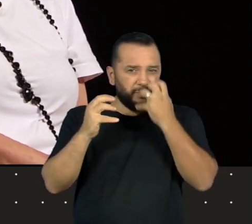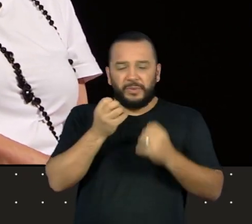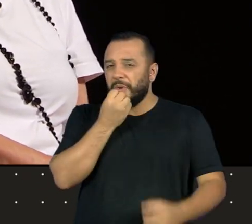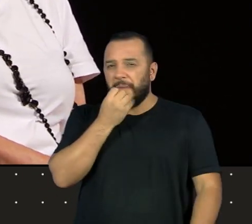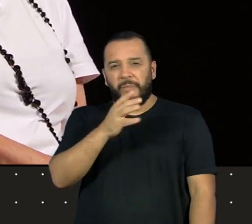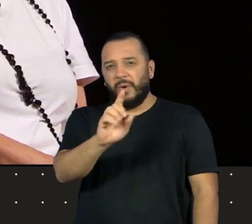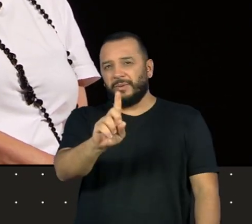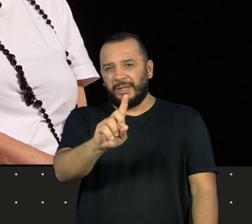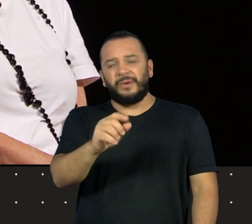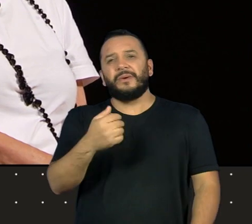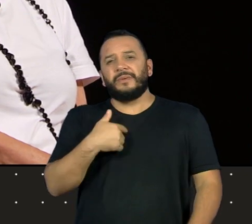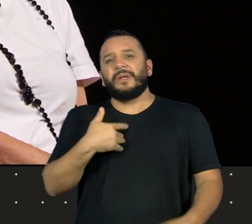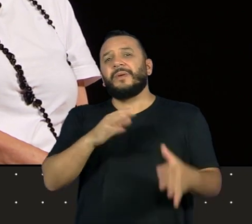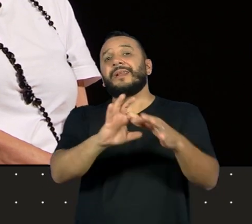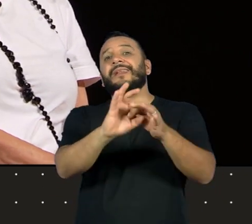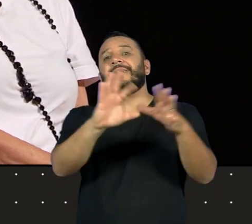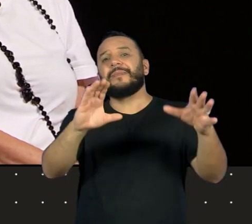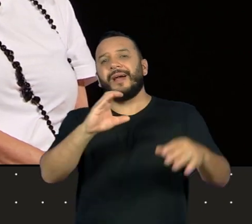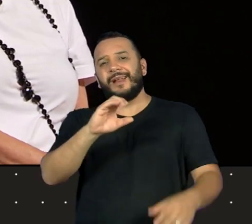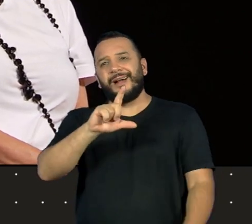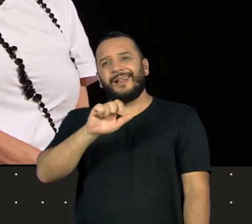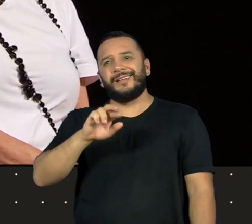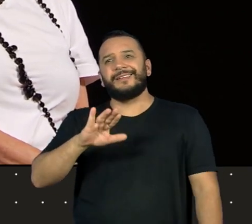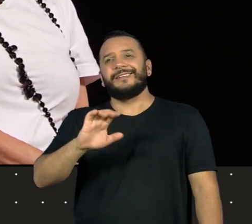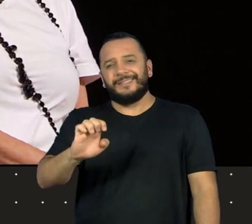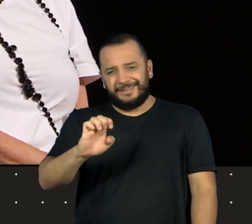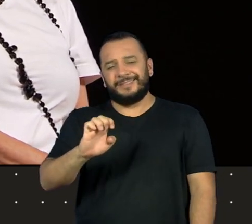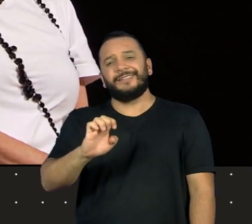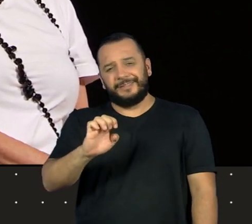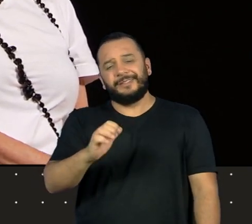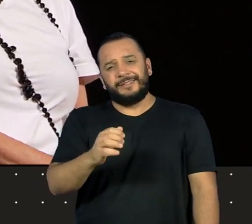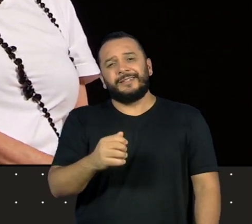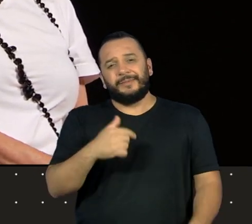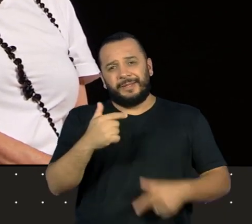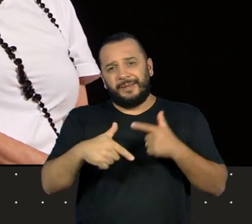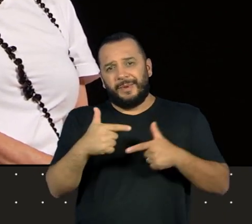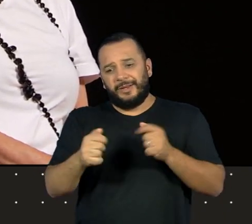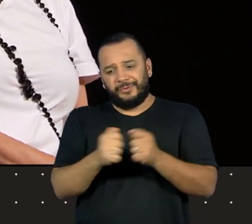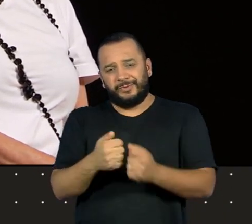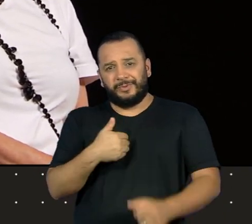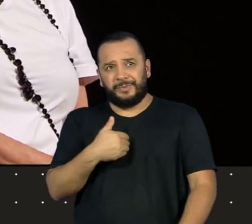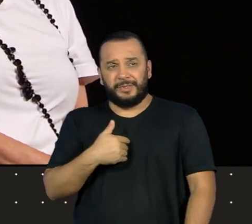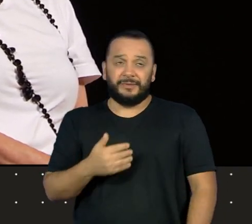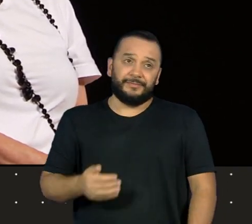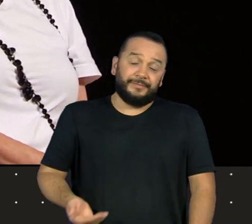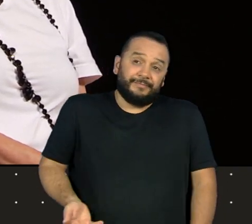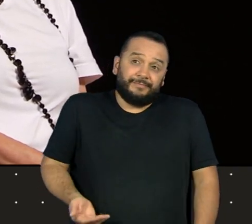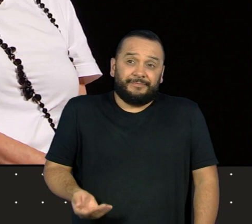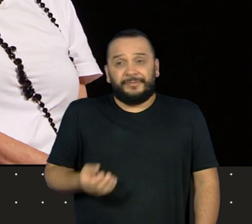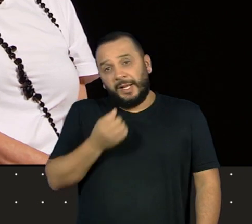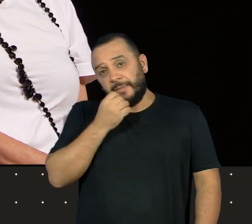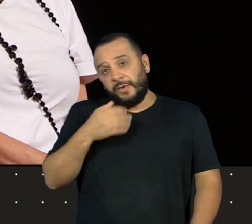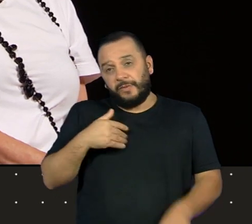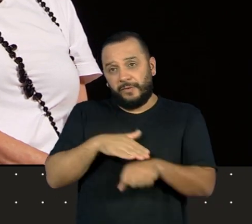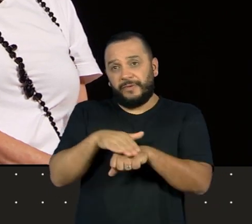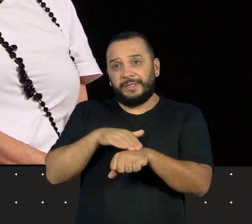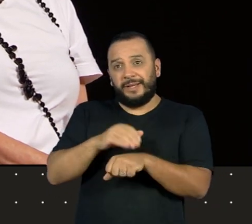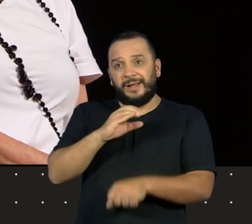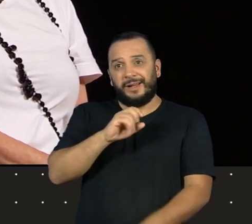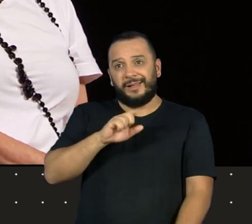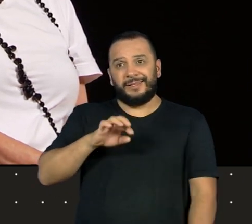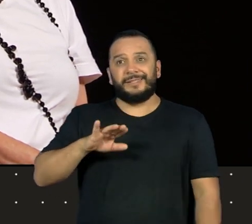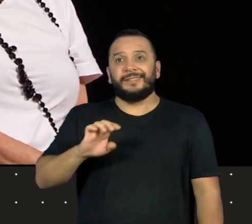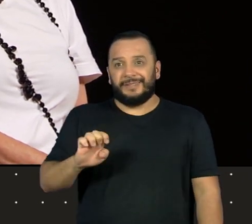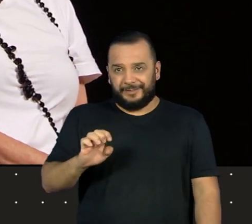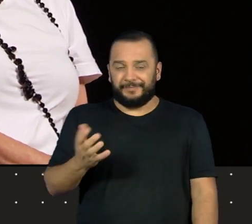Libera a Clarice, que eu estou precisando dela no elenco do Último Dia de Araceli. Eu falei assim, vou conversar com a Clarice. E eu